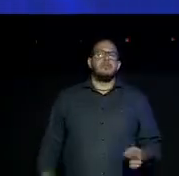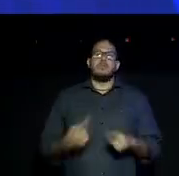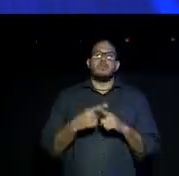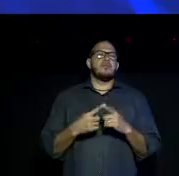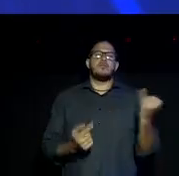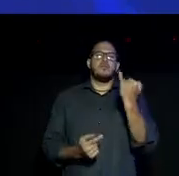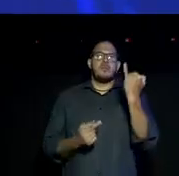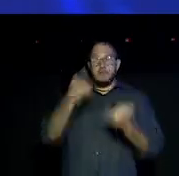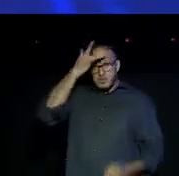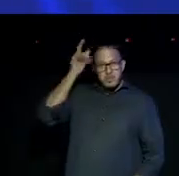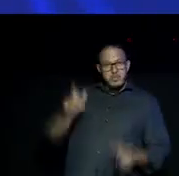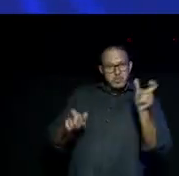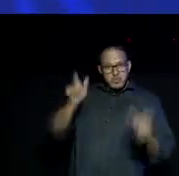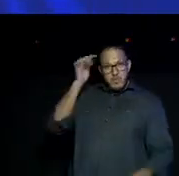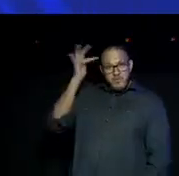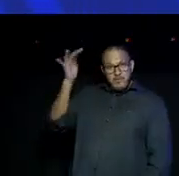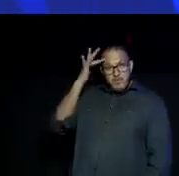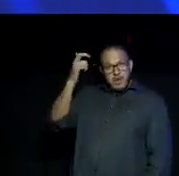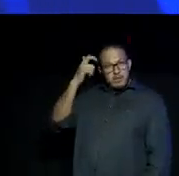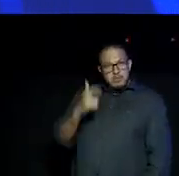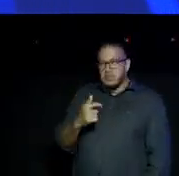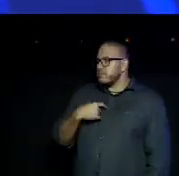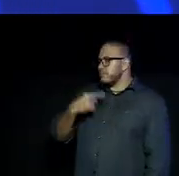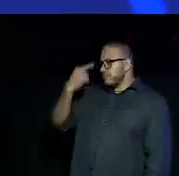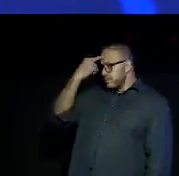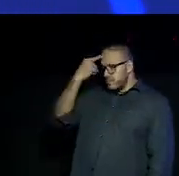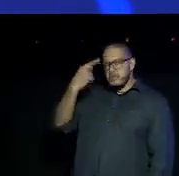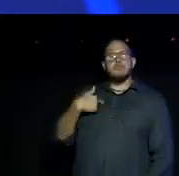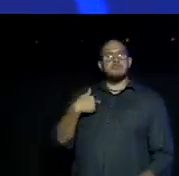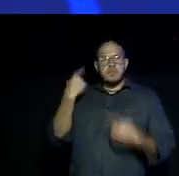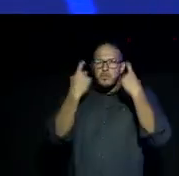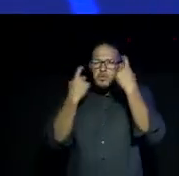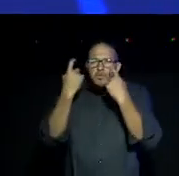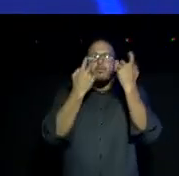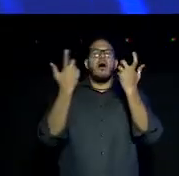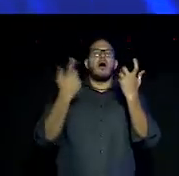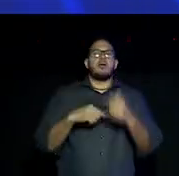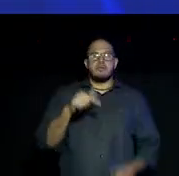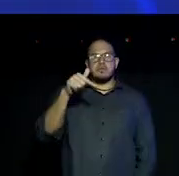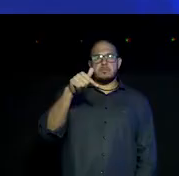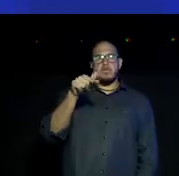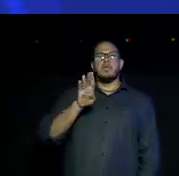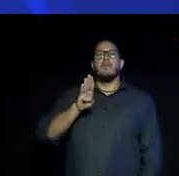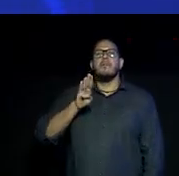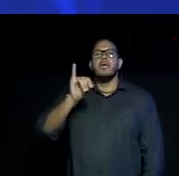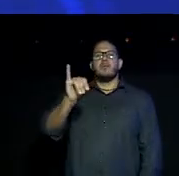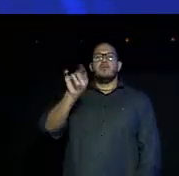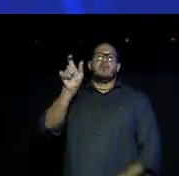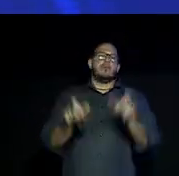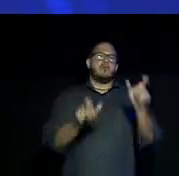Porque não dá para ser um filósofo sério se ele não tem uma séria intenção de se preocupar com só 7 bilhões de seres